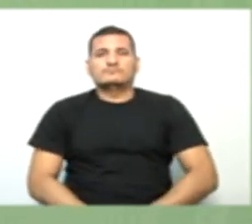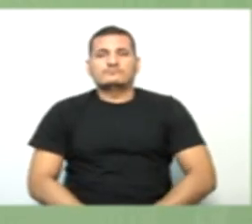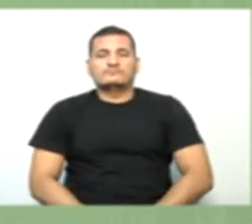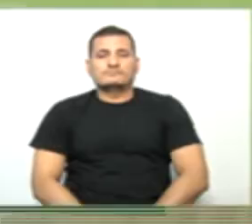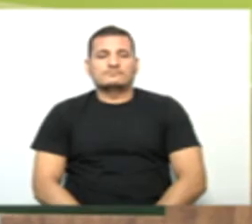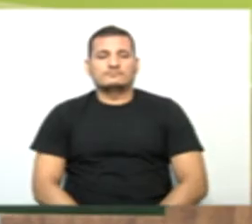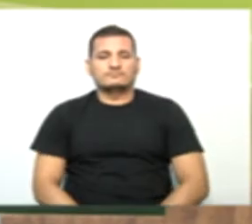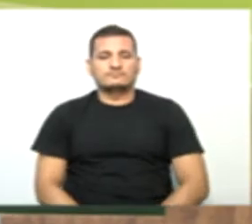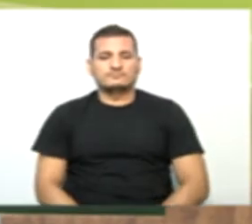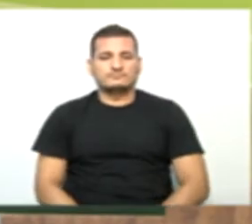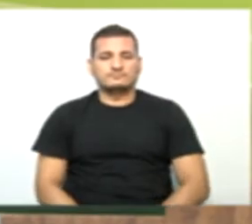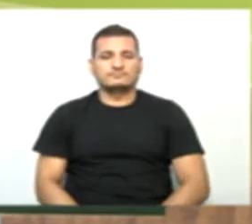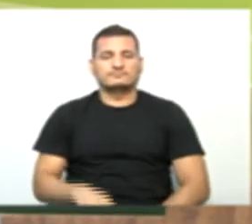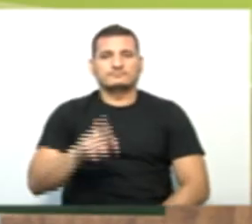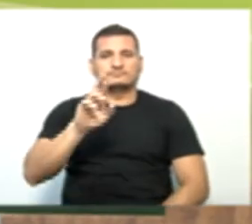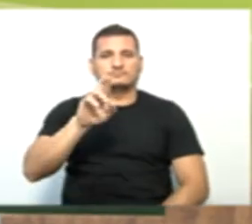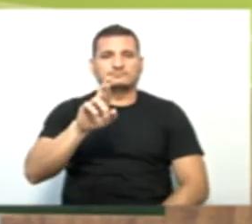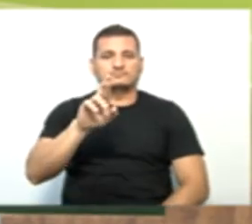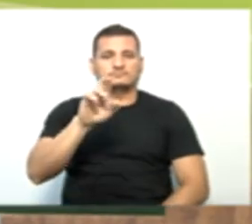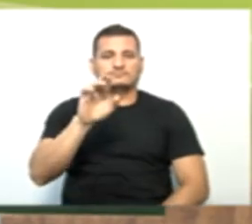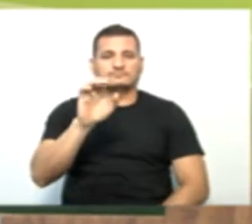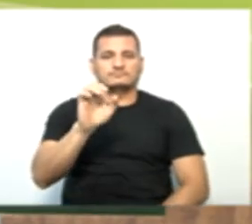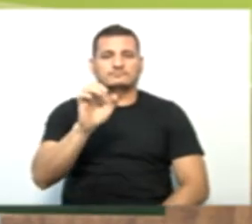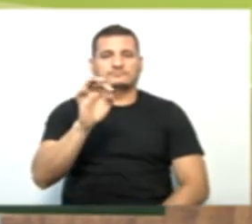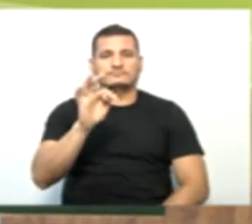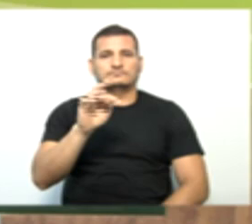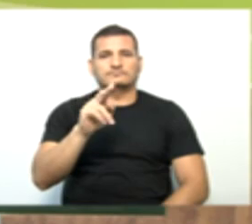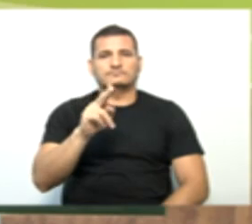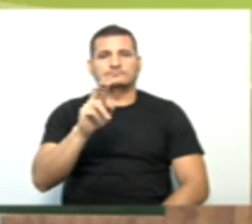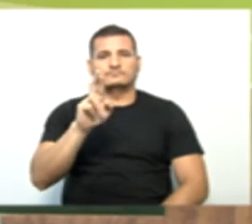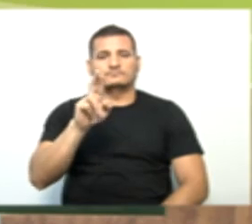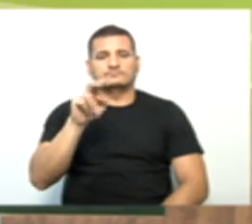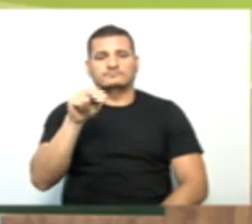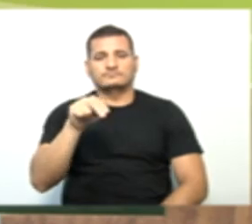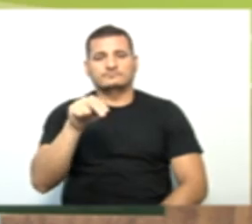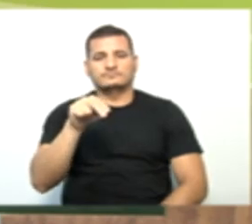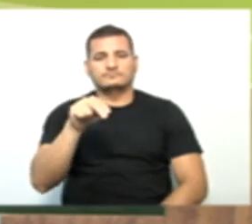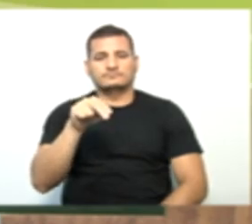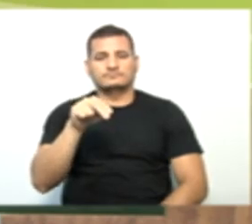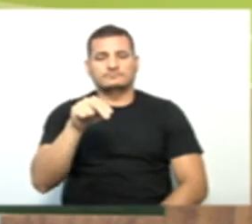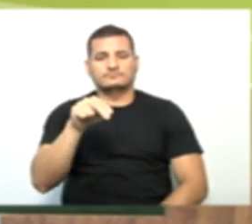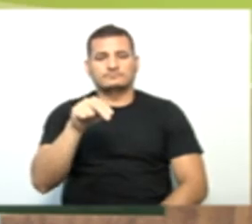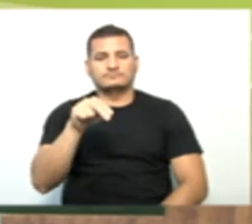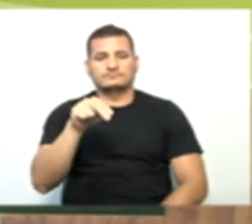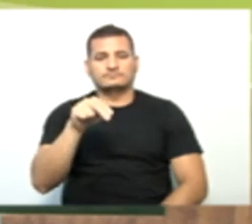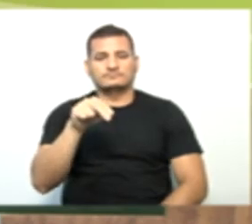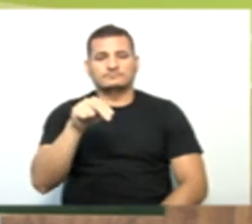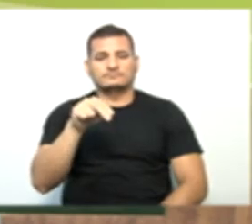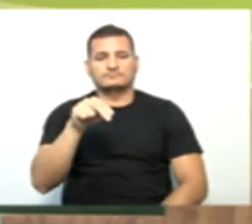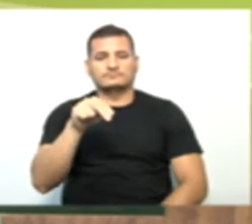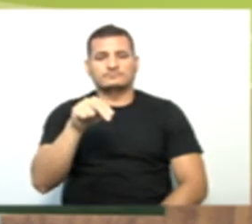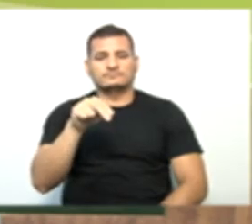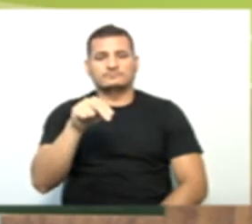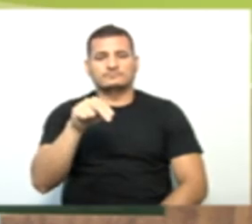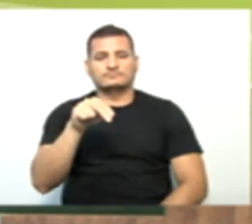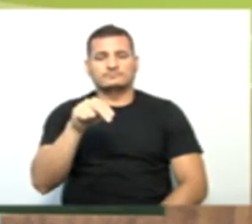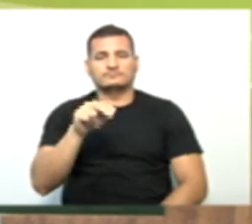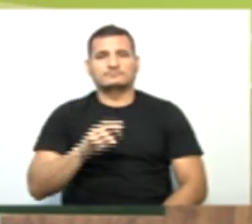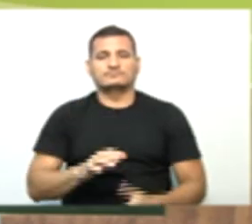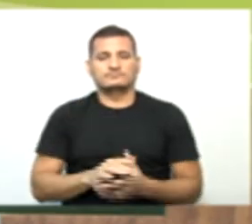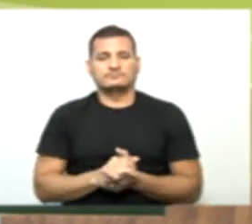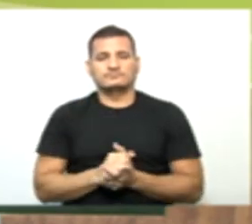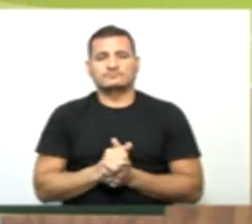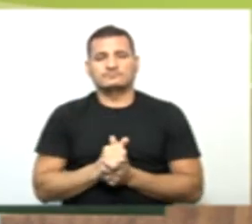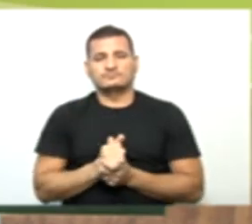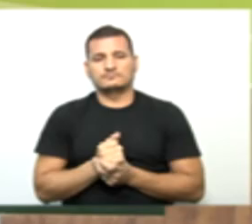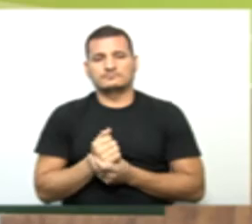o return é sempre importante, tá? Não sei se dá para dar mais um exemplo assim